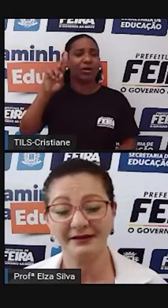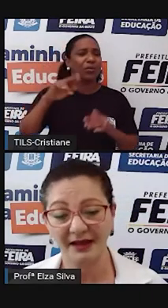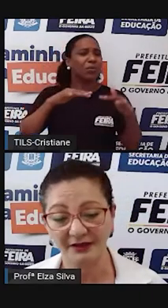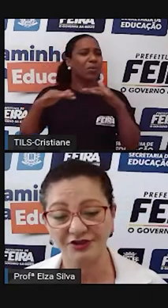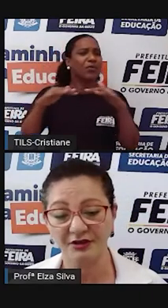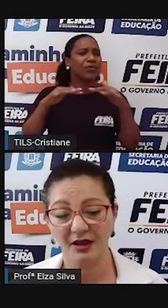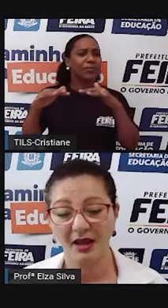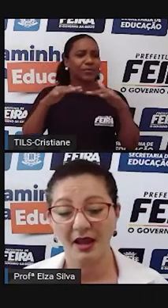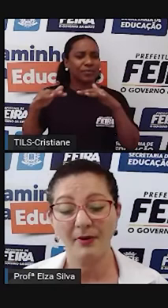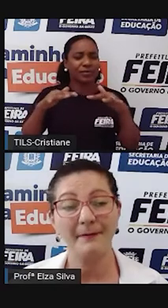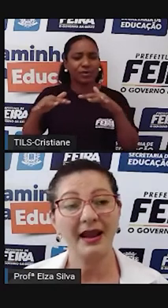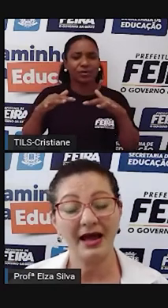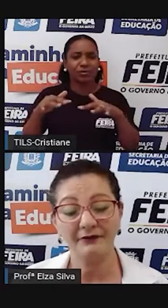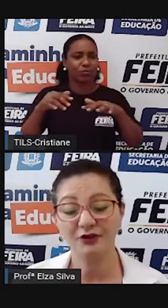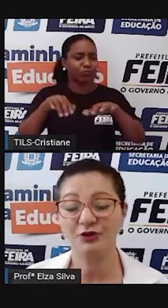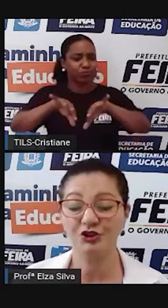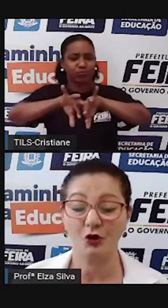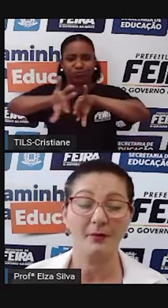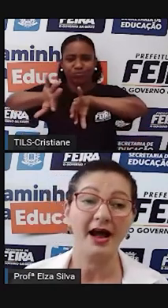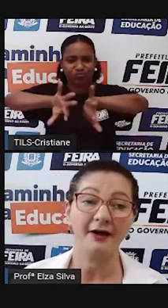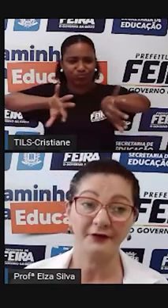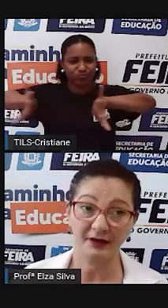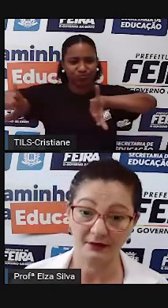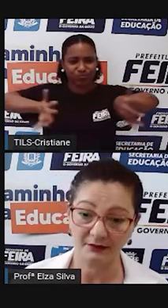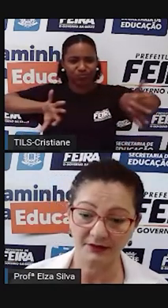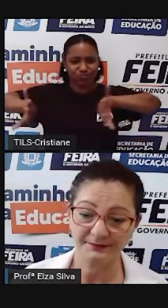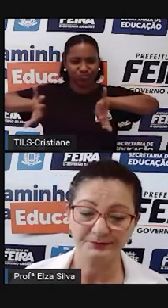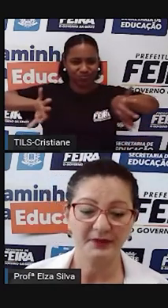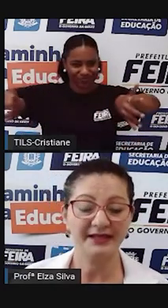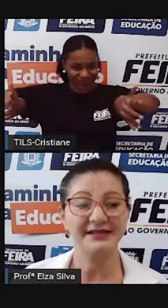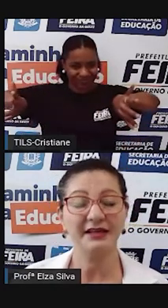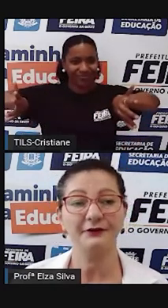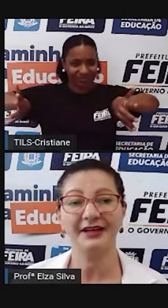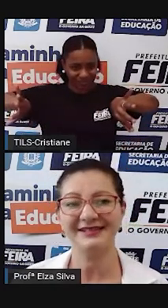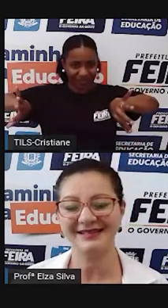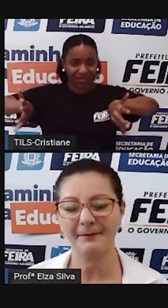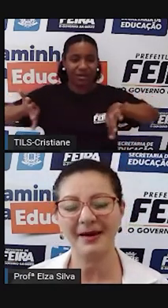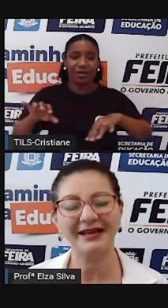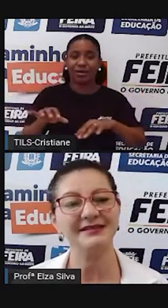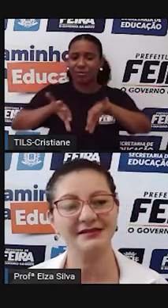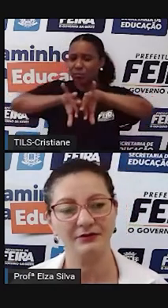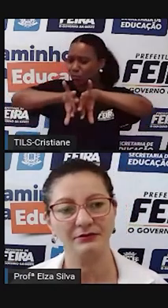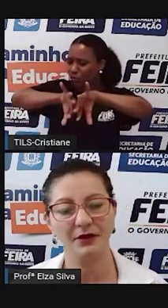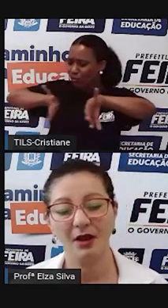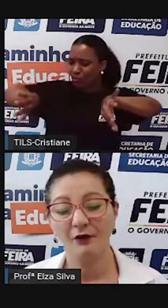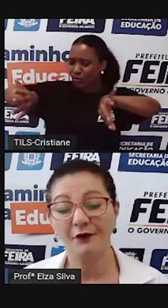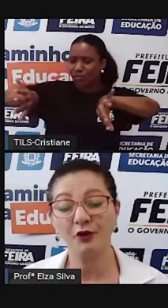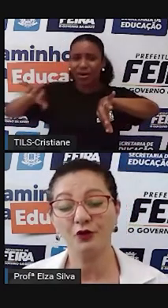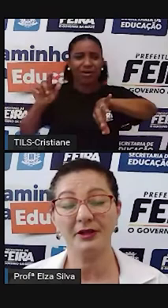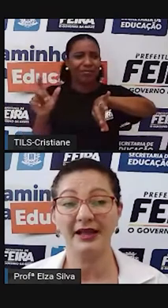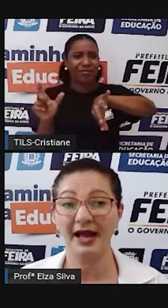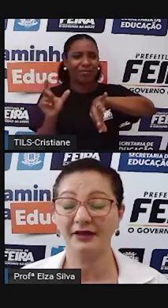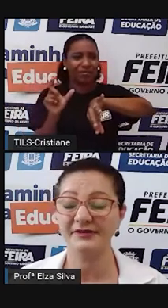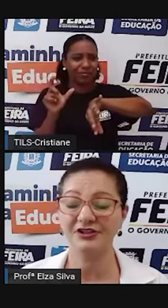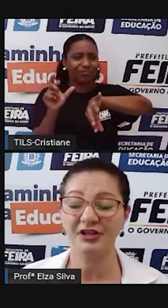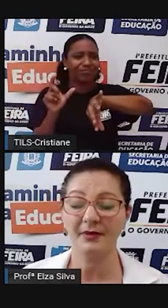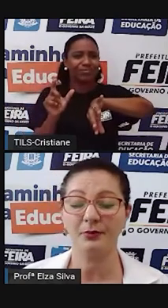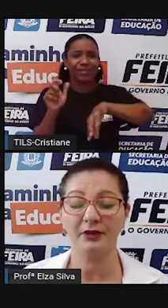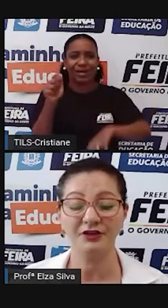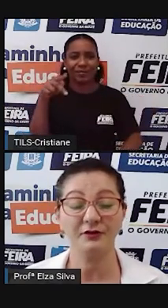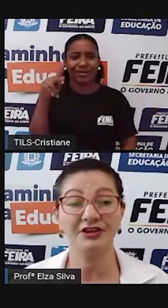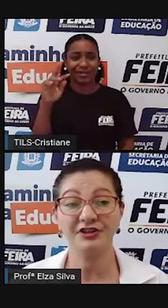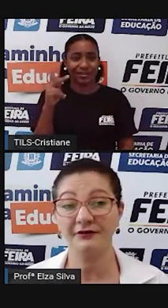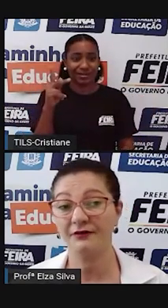um apartheid? É uma palavra do idioma africano que significa separação. Foi o nome dado ao